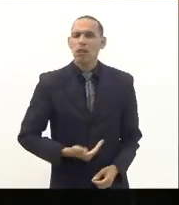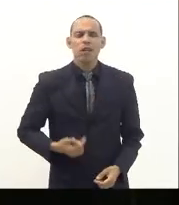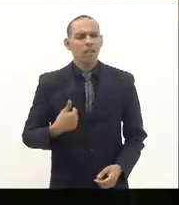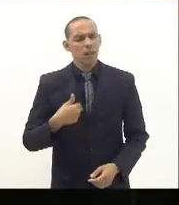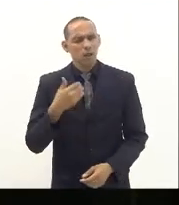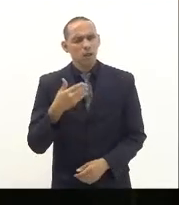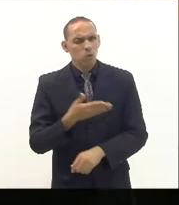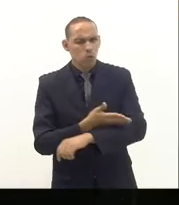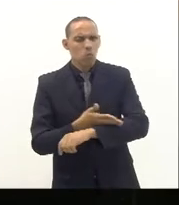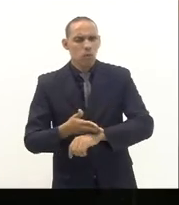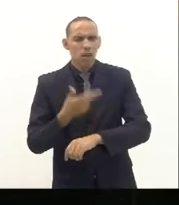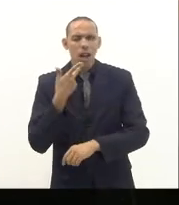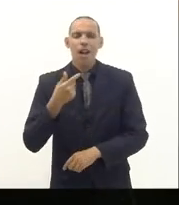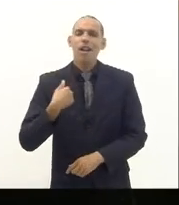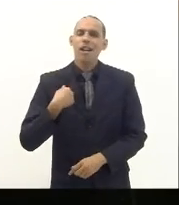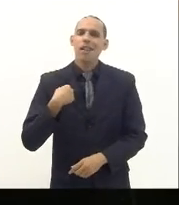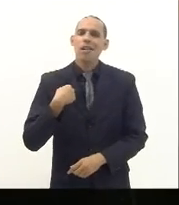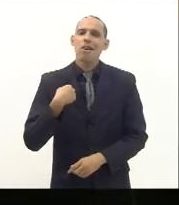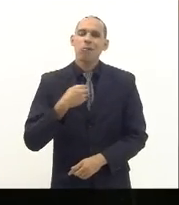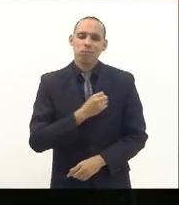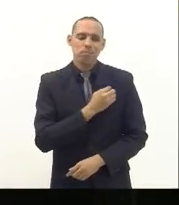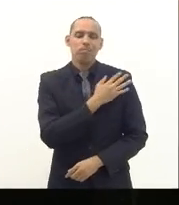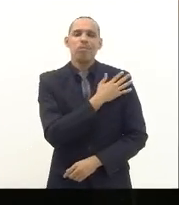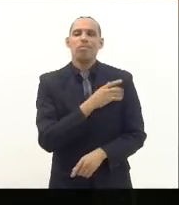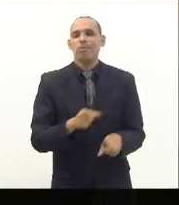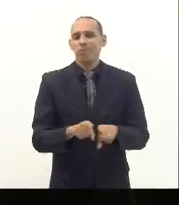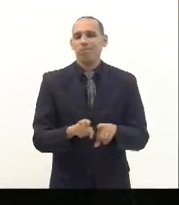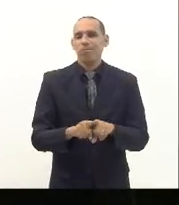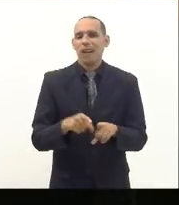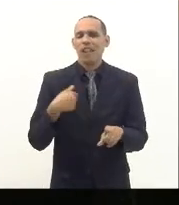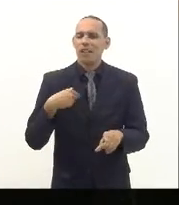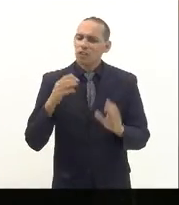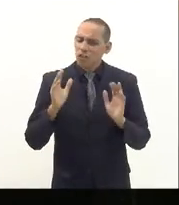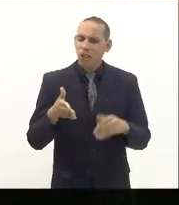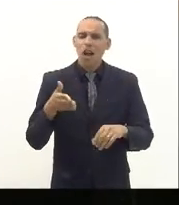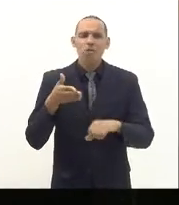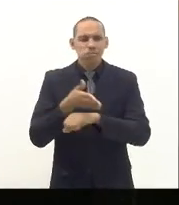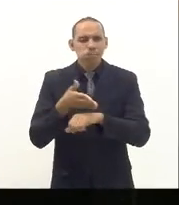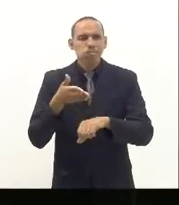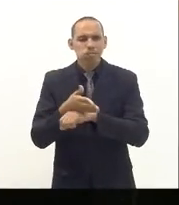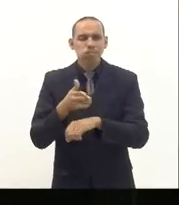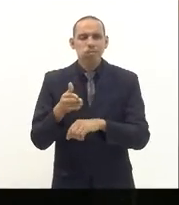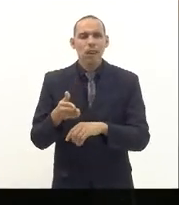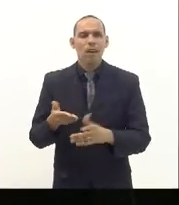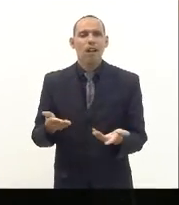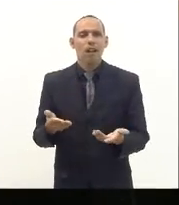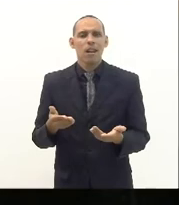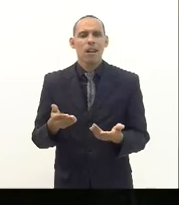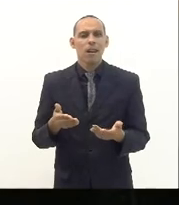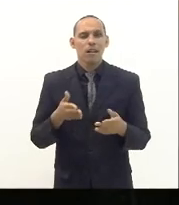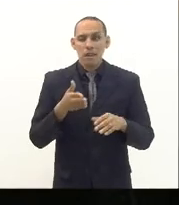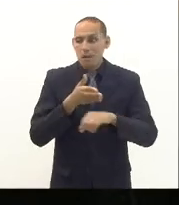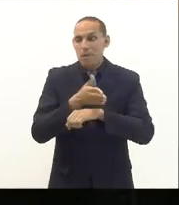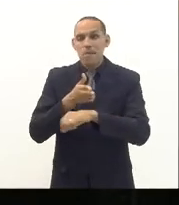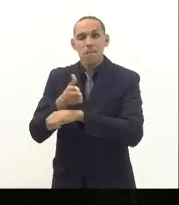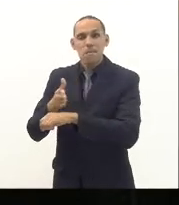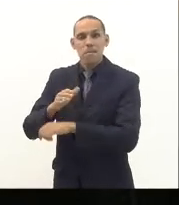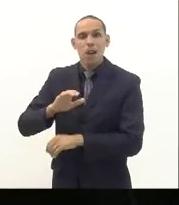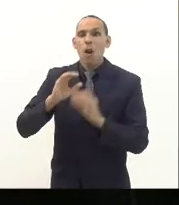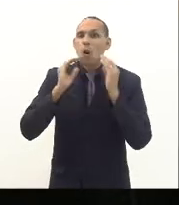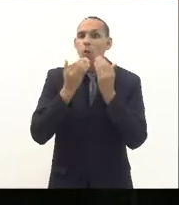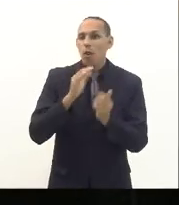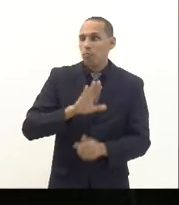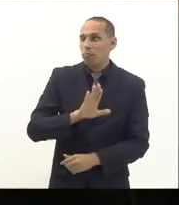e todo mundo sabe eu sou militar e eu já participei muita das vezes da intervenção militar subindo